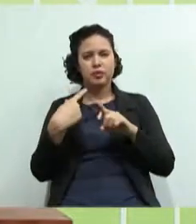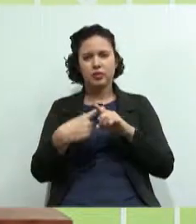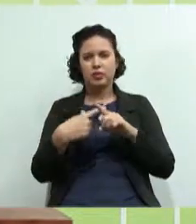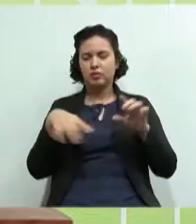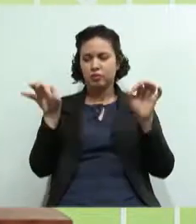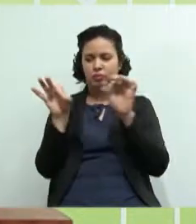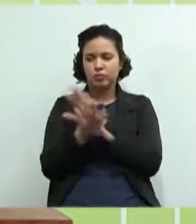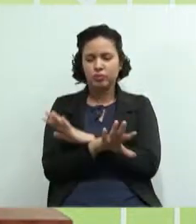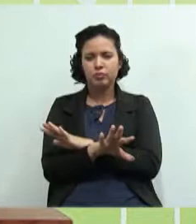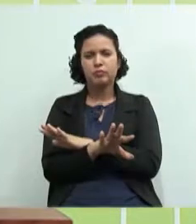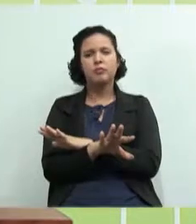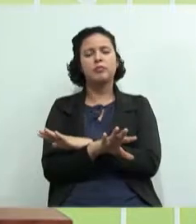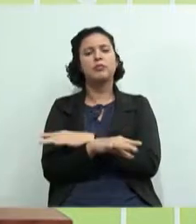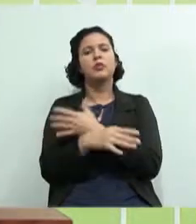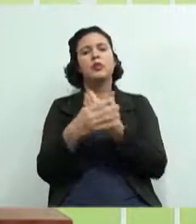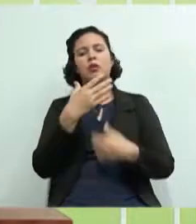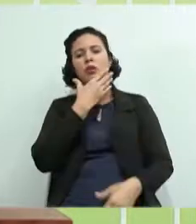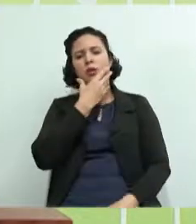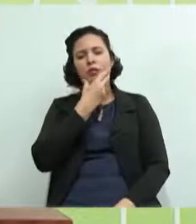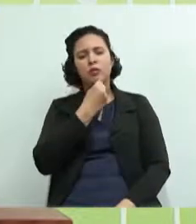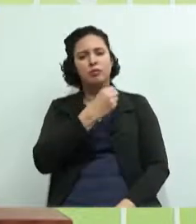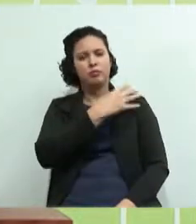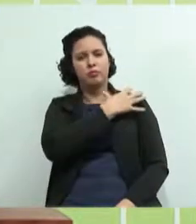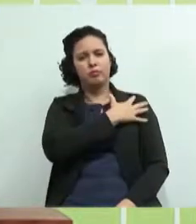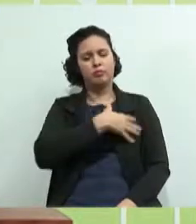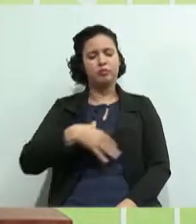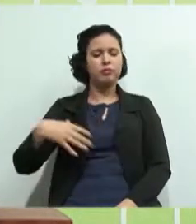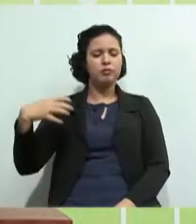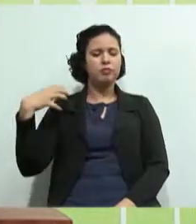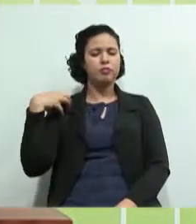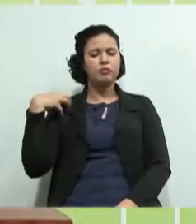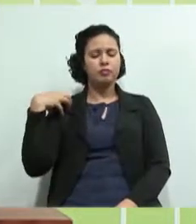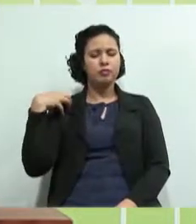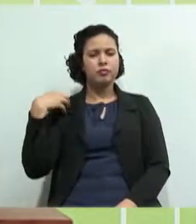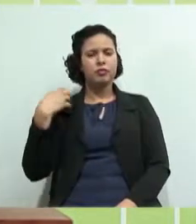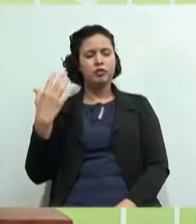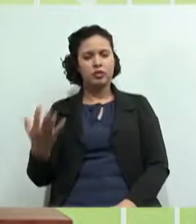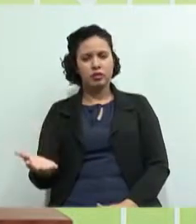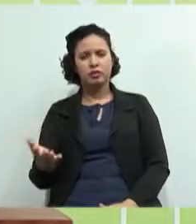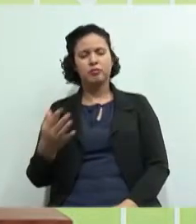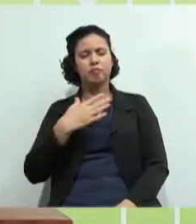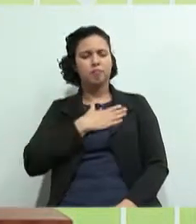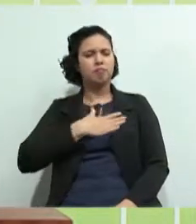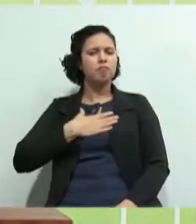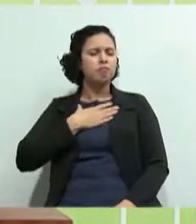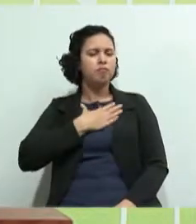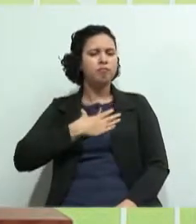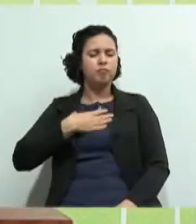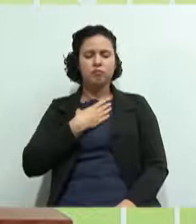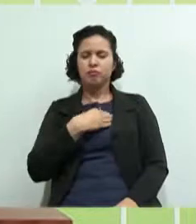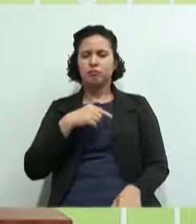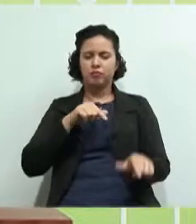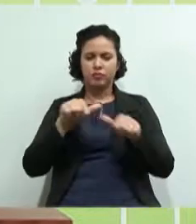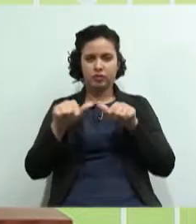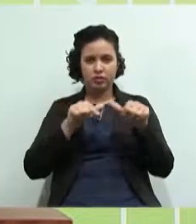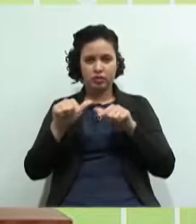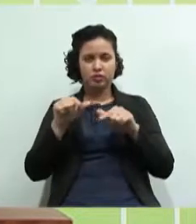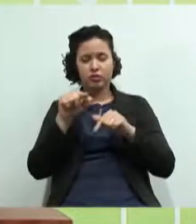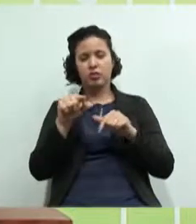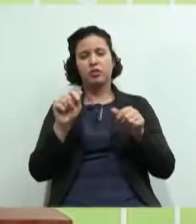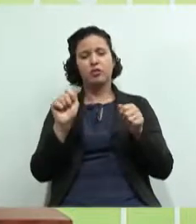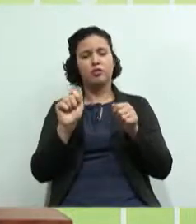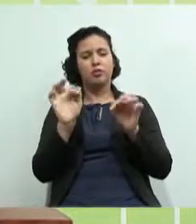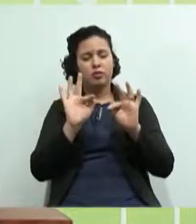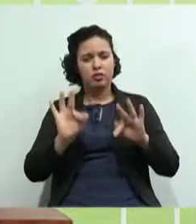obra. Aristóteles já dizia o seguinte: o prazer no trabalho aperfeiçoa a obra. Se você é feliz, você executa suas